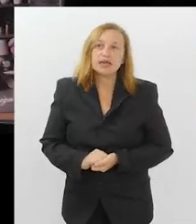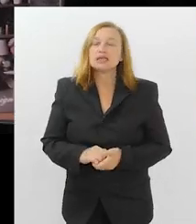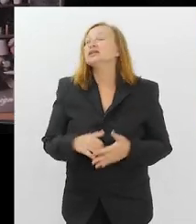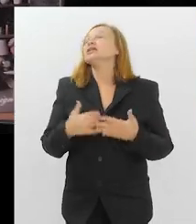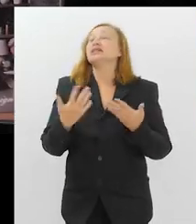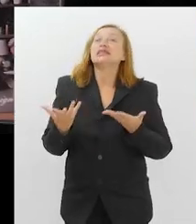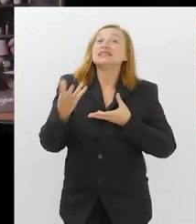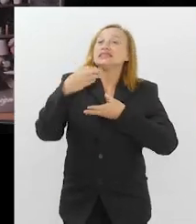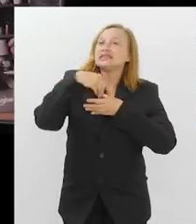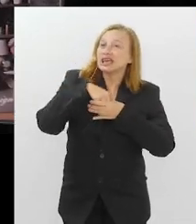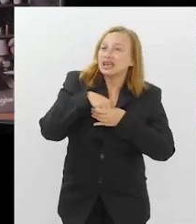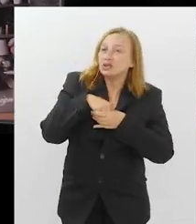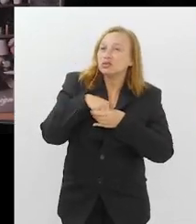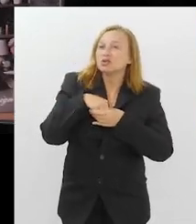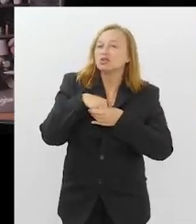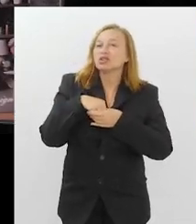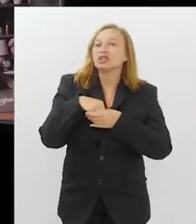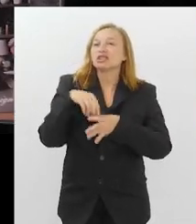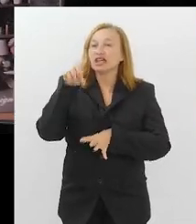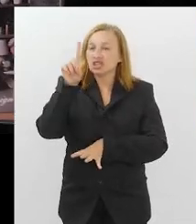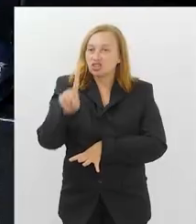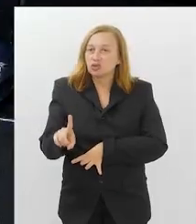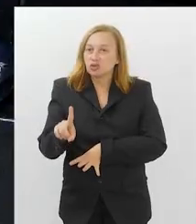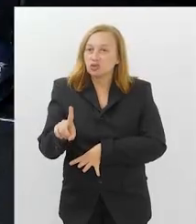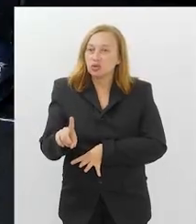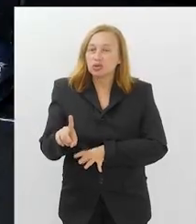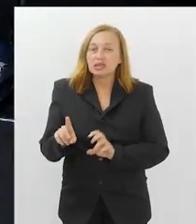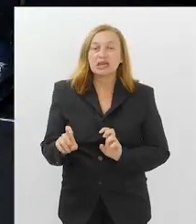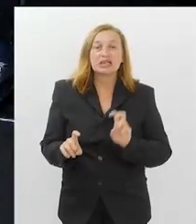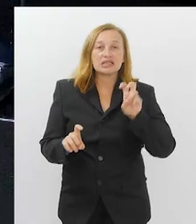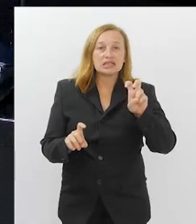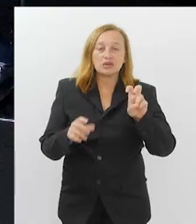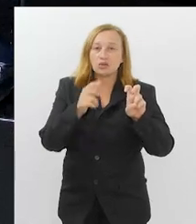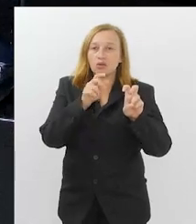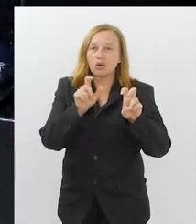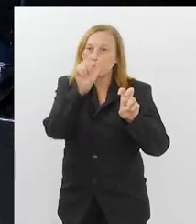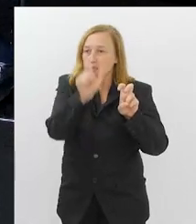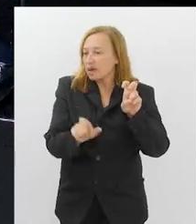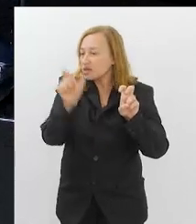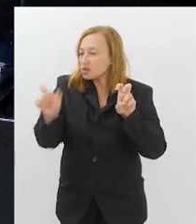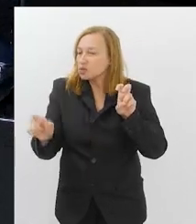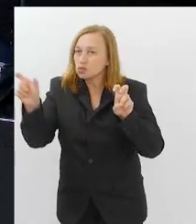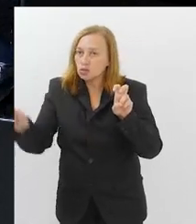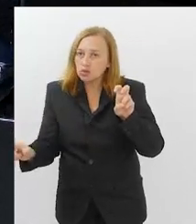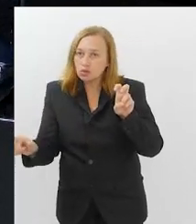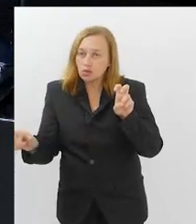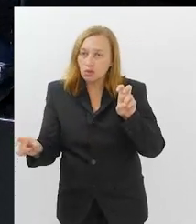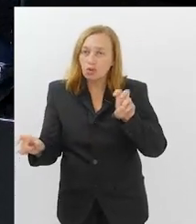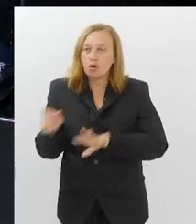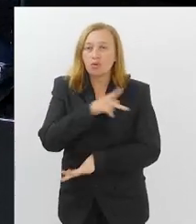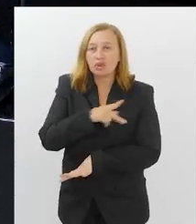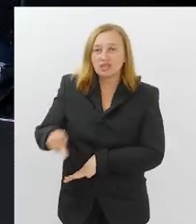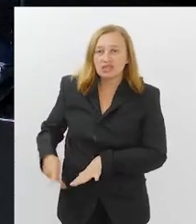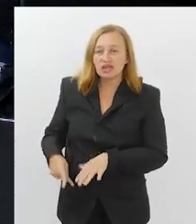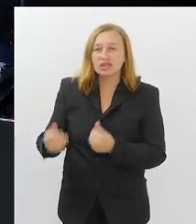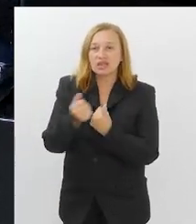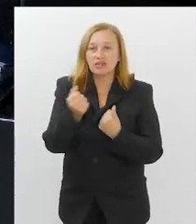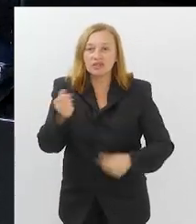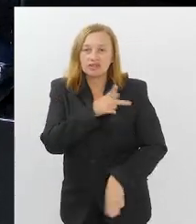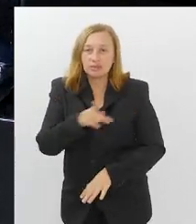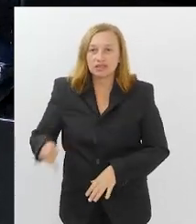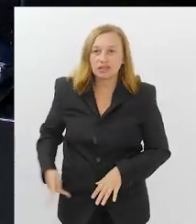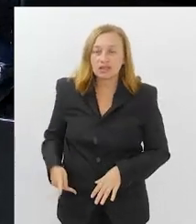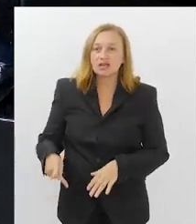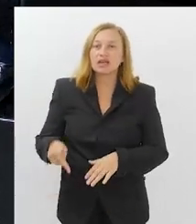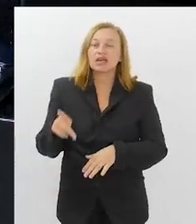Janeiro. E dentro da diretoria composta por 5 pessoas, né? O presidente, a